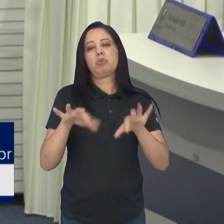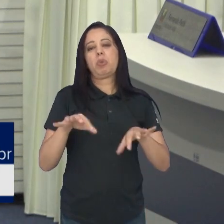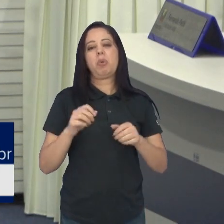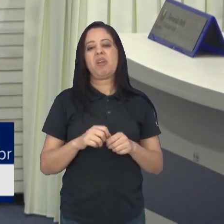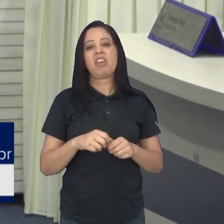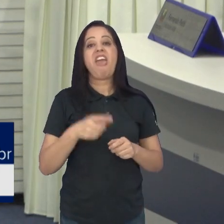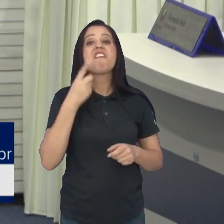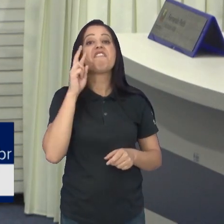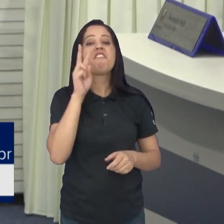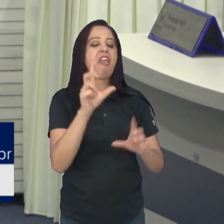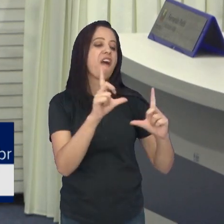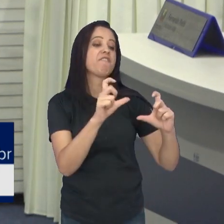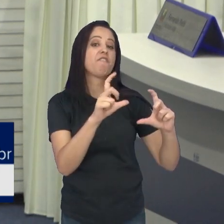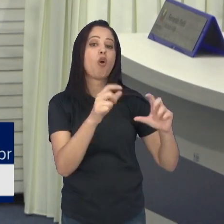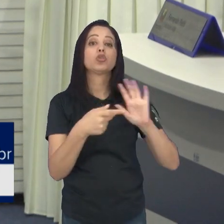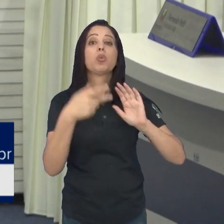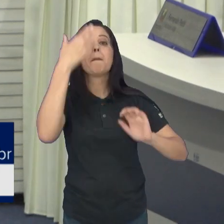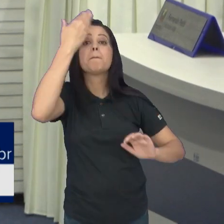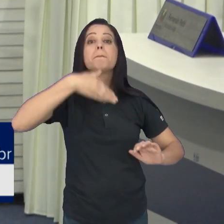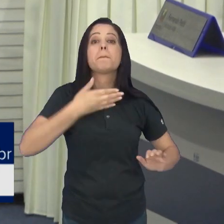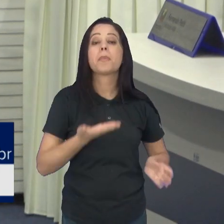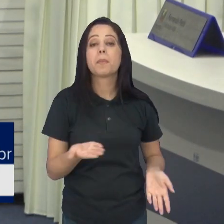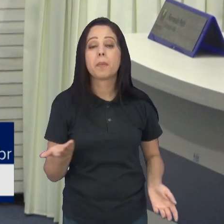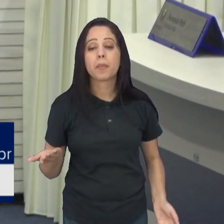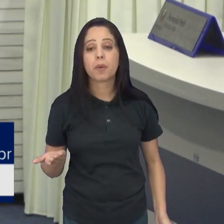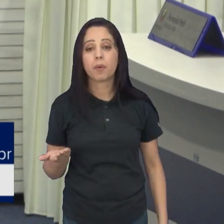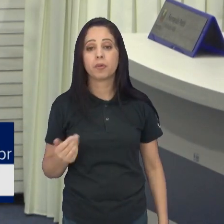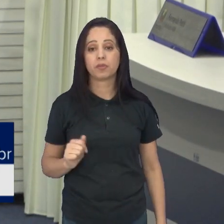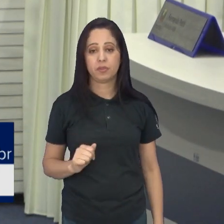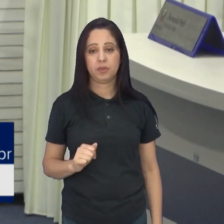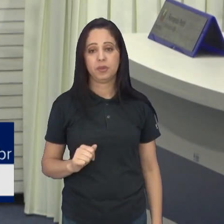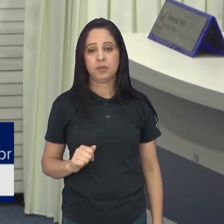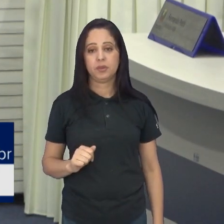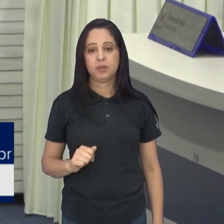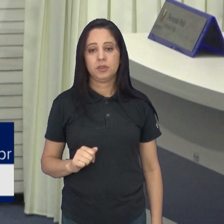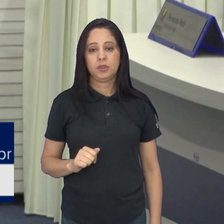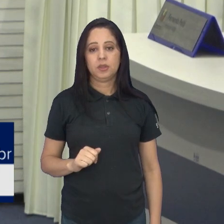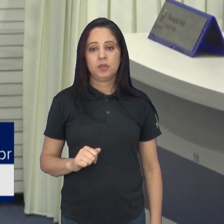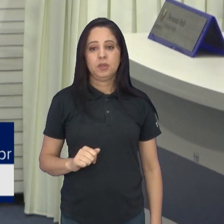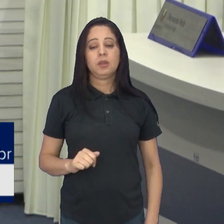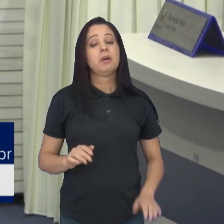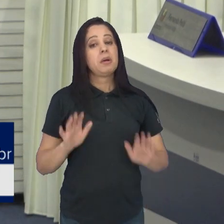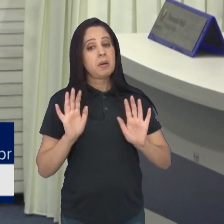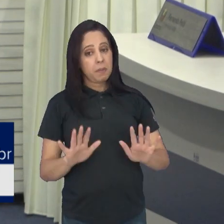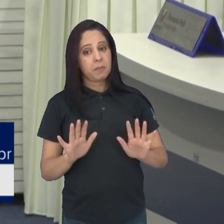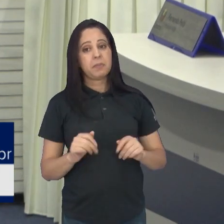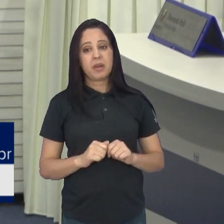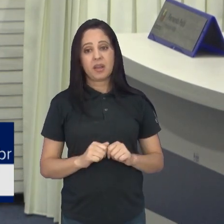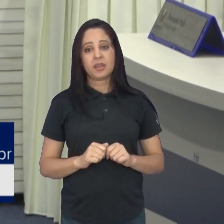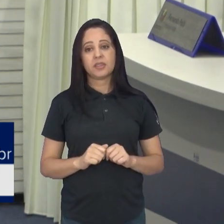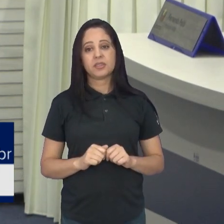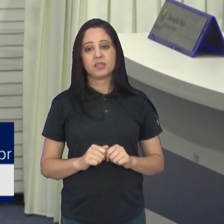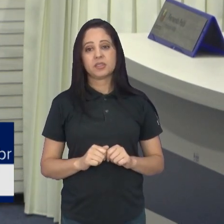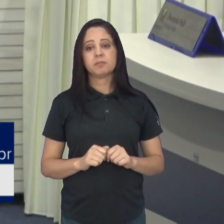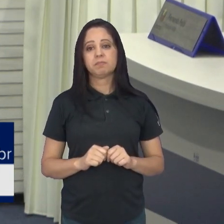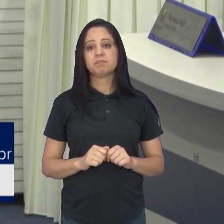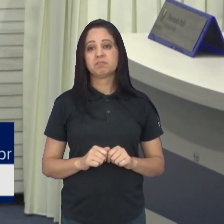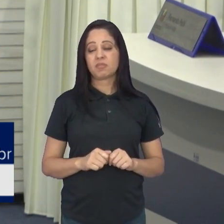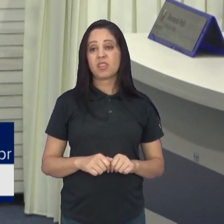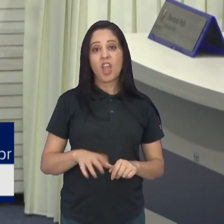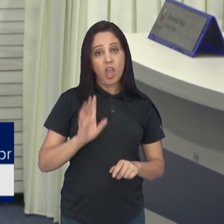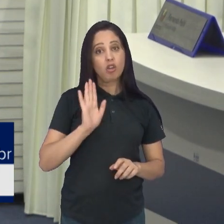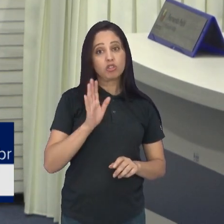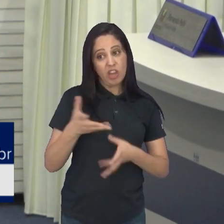as fotografias e acompanhar a nossa denúncia. Mas não foi por falta de convite. Ele foi convidado, sim,